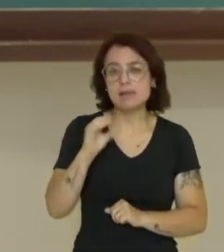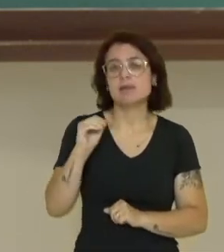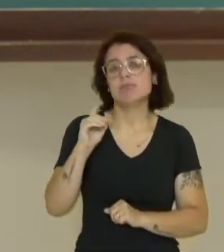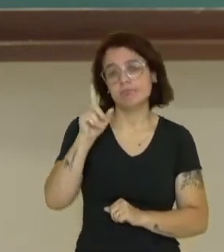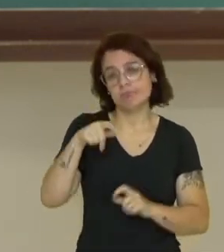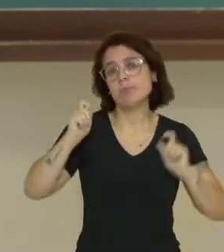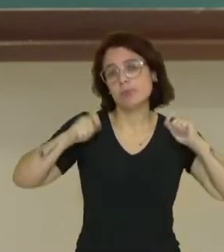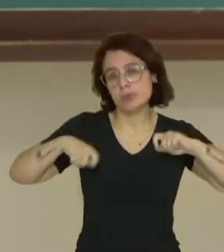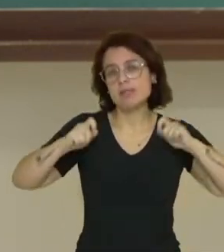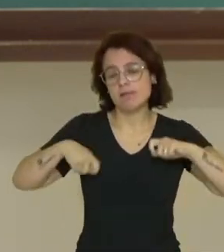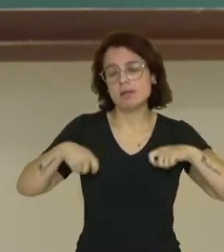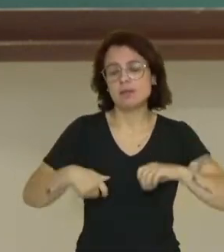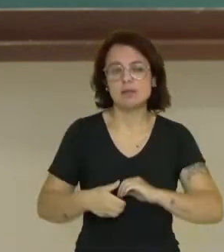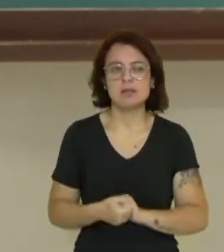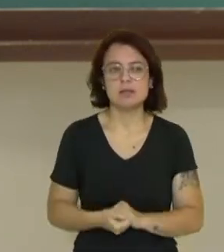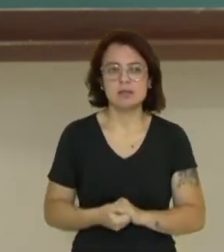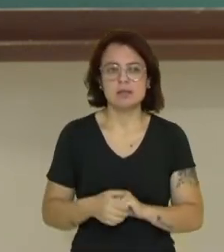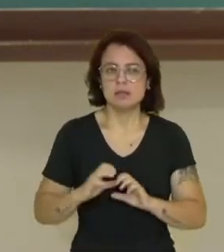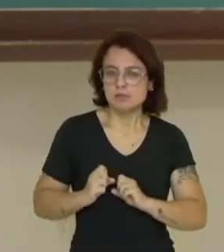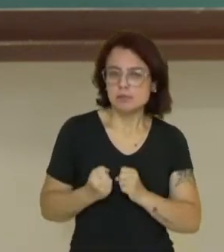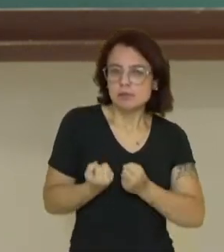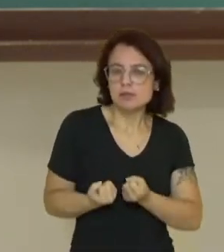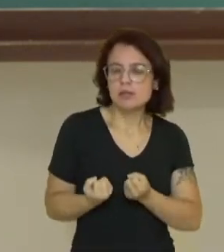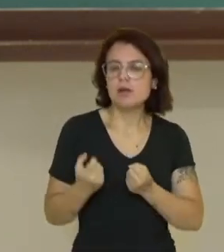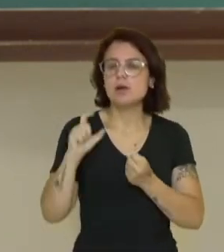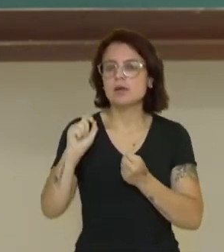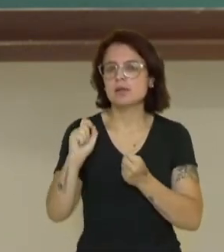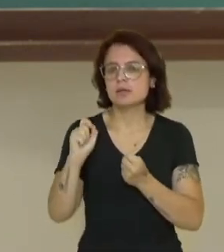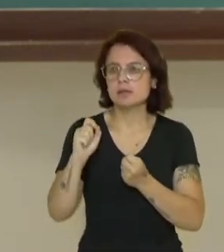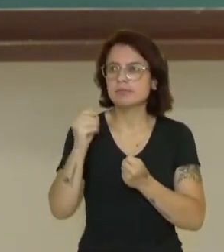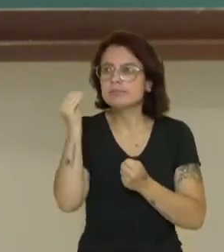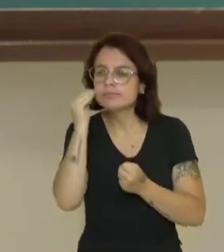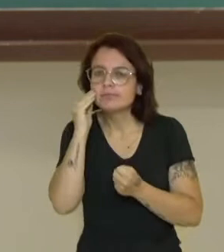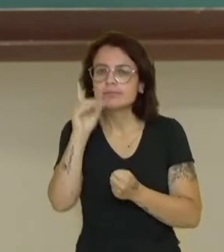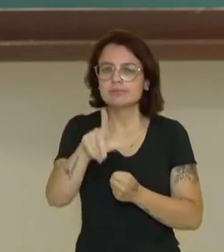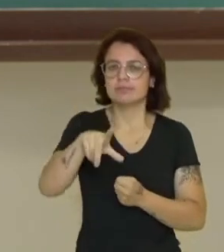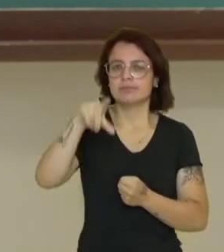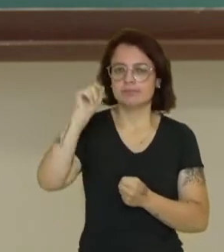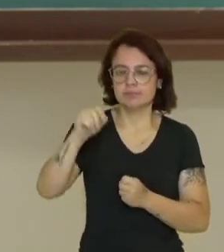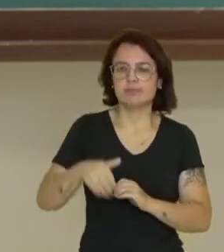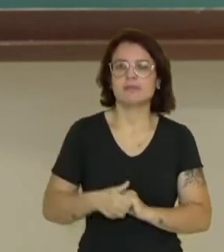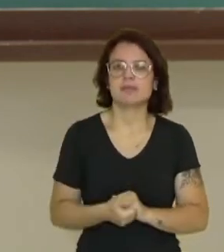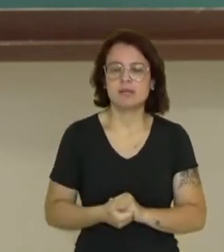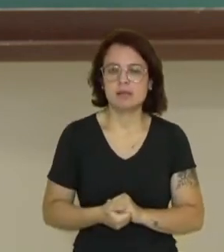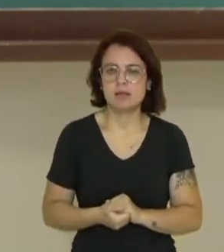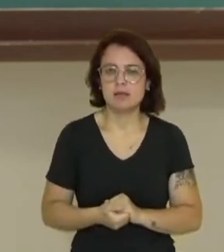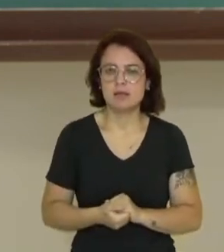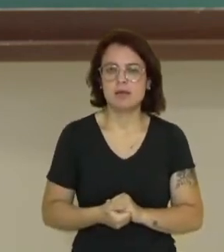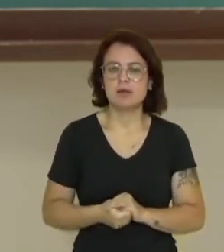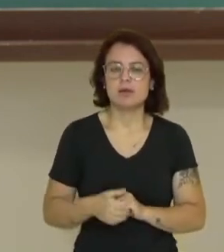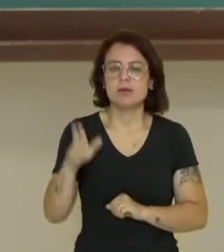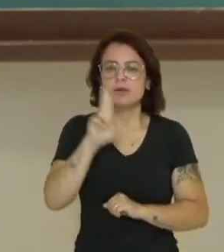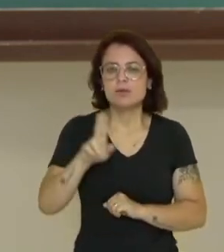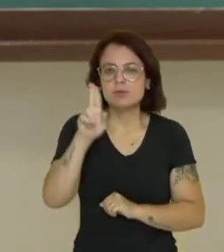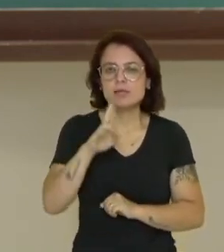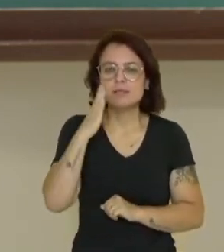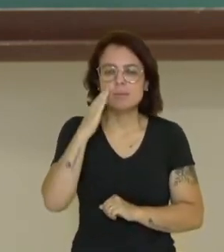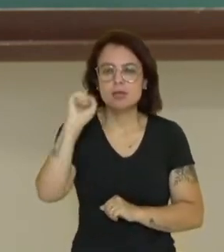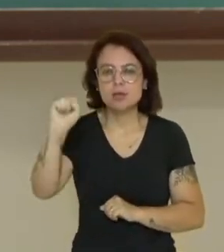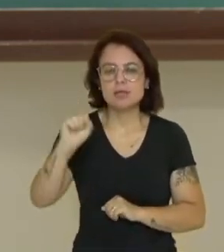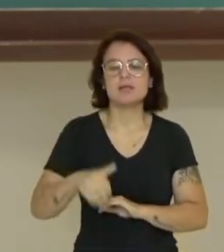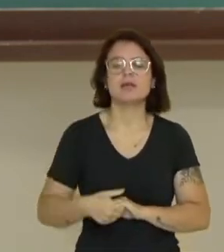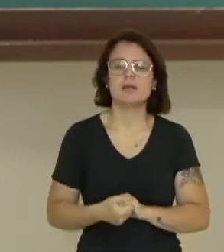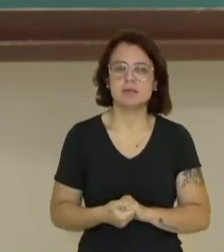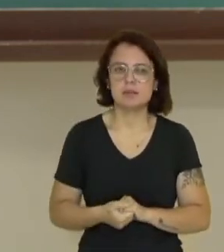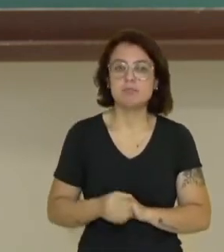um esforço de buscar isso de maneira intelectual, usando a filosofia, usando a sabedoria, que são instrumentos que vão